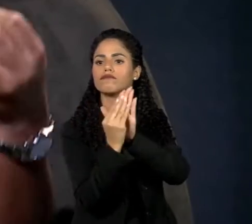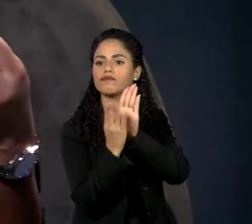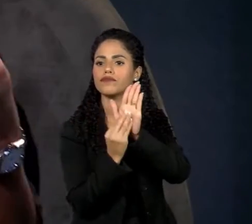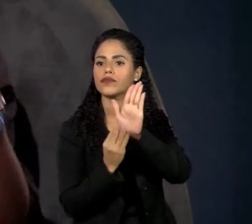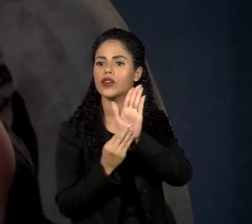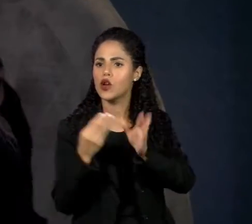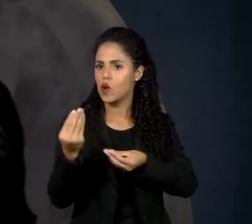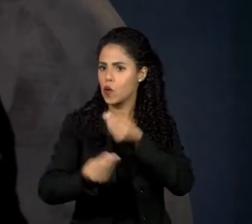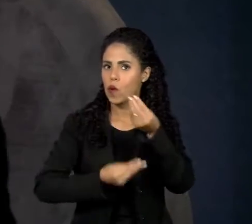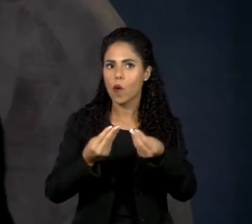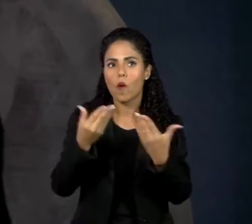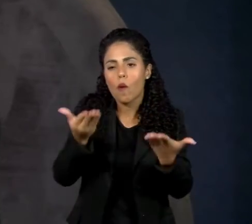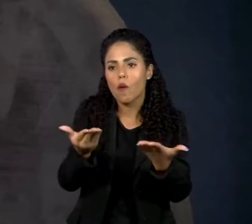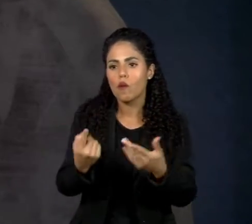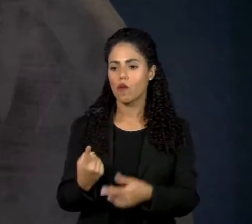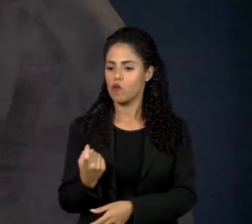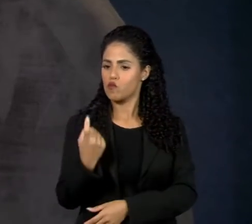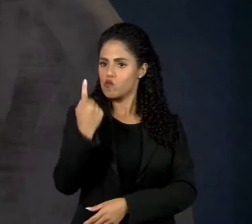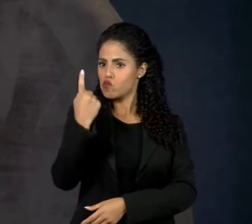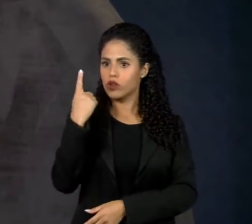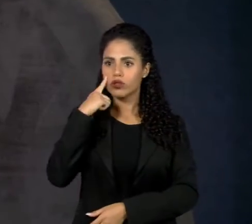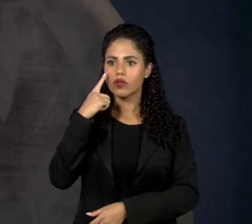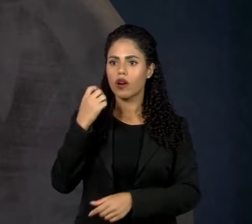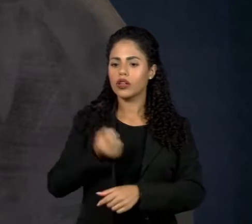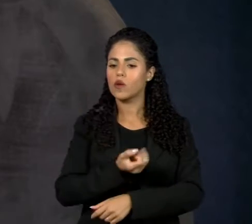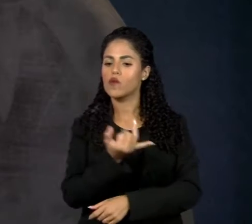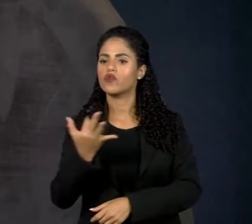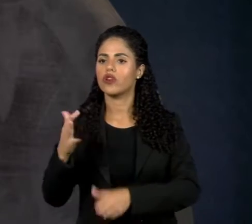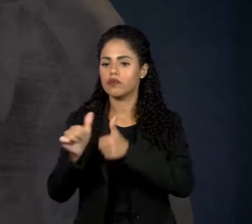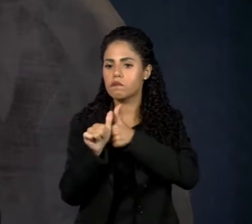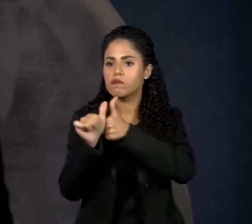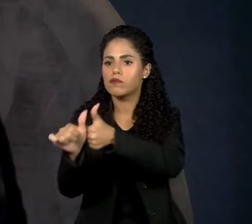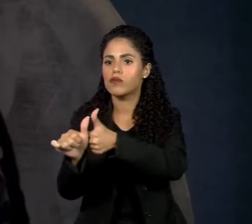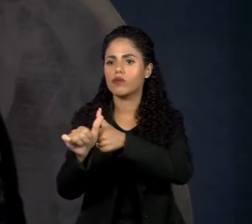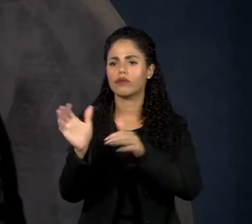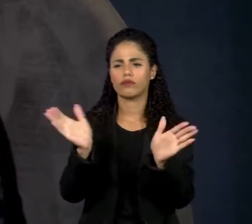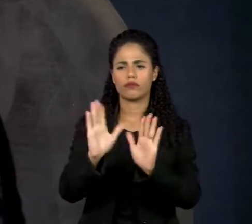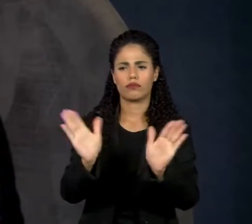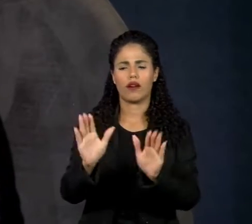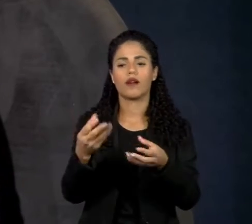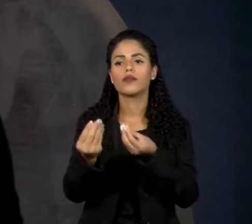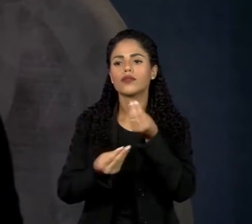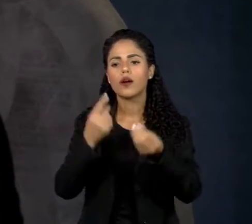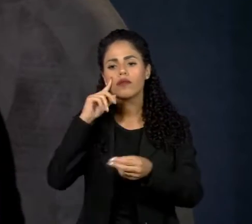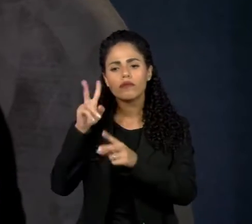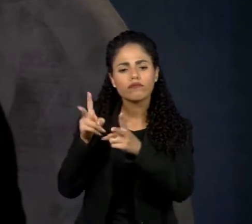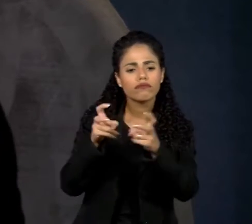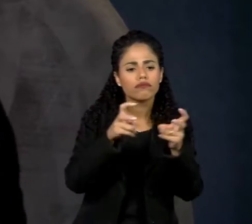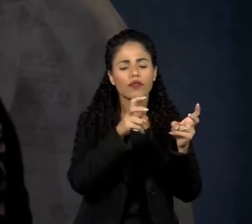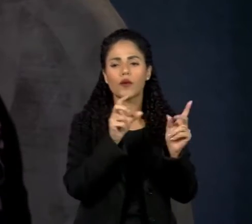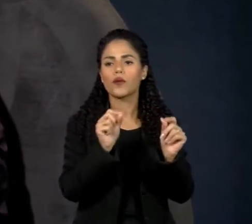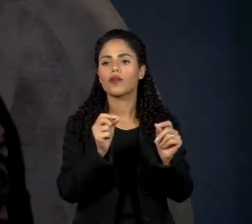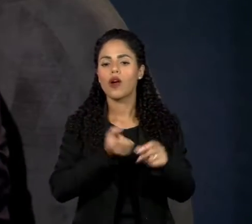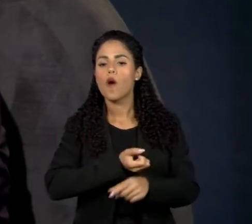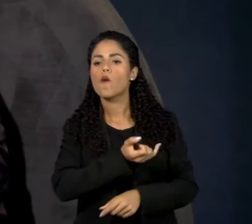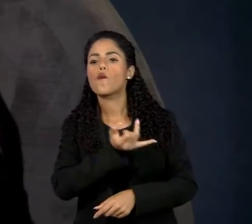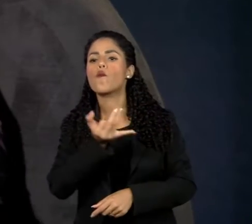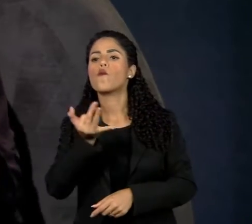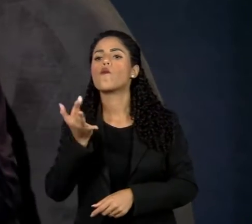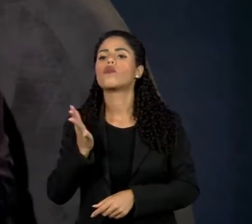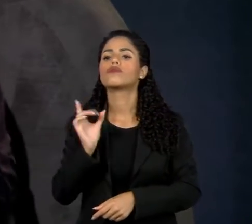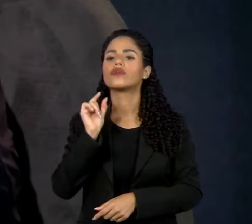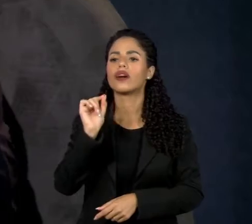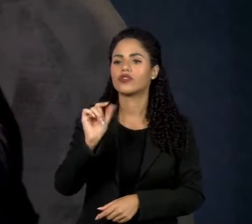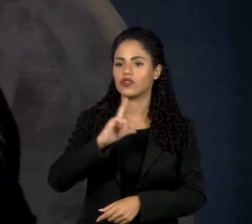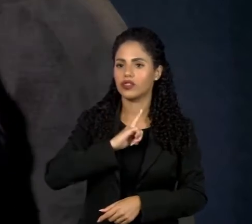verdade dele e não unicamente nos números de seguidores, né? Porque eu acho que é um mercado também que olha muito para quantidade de